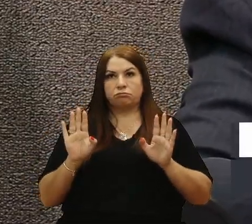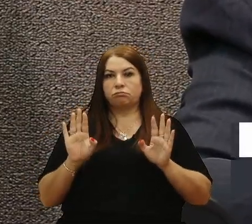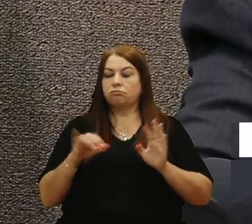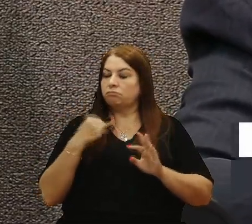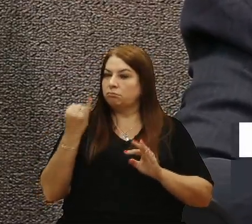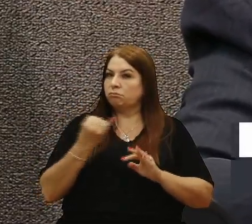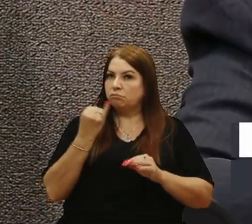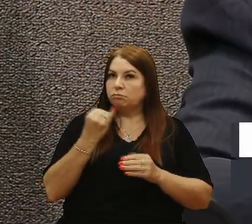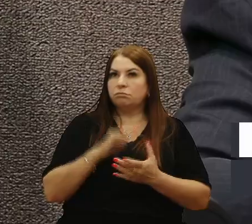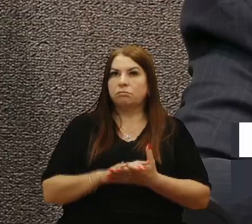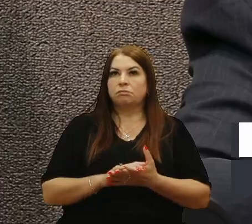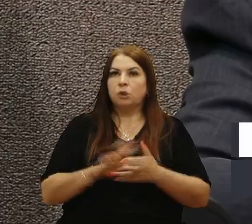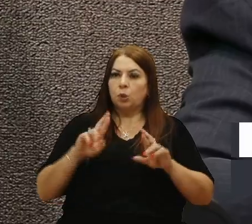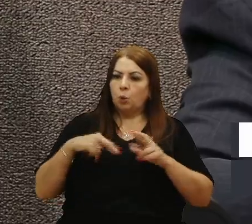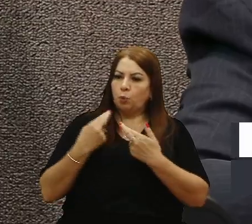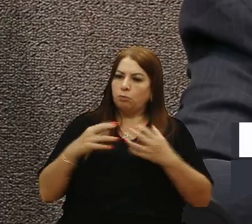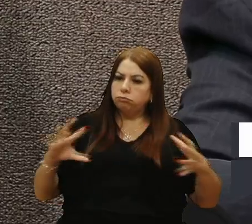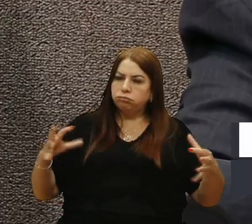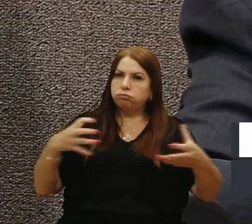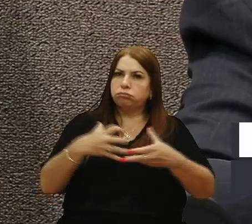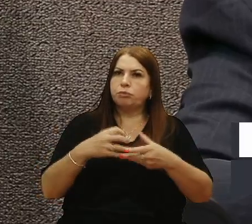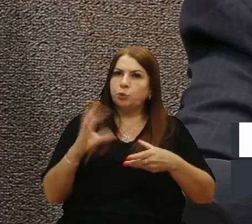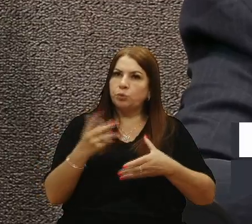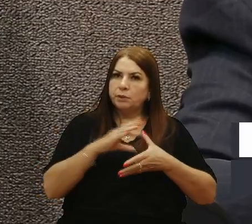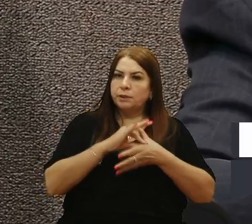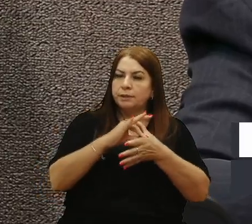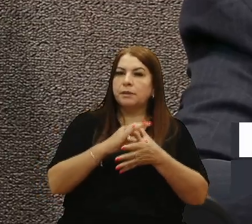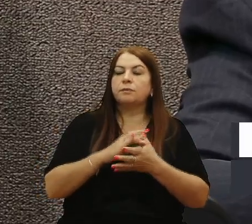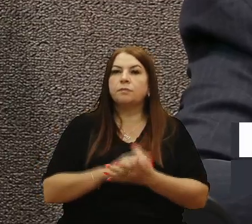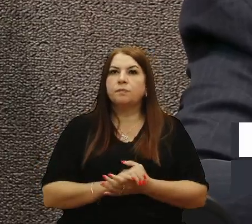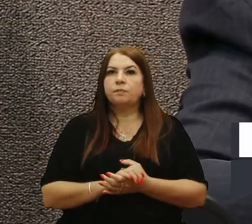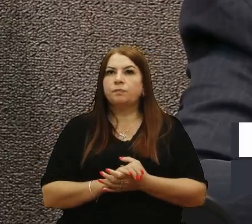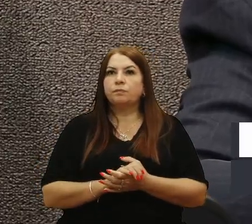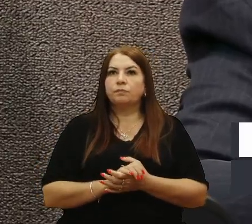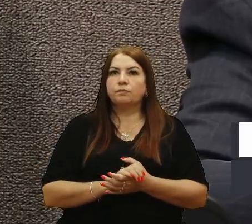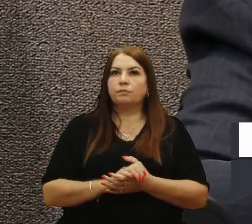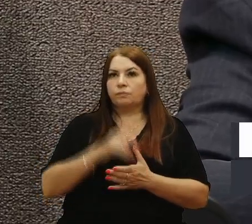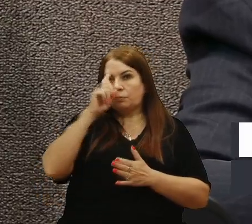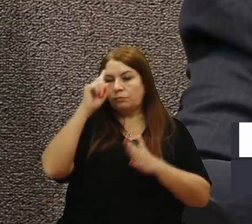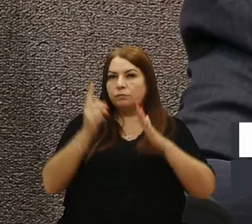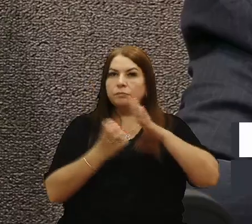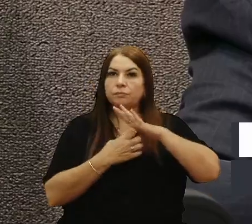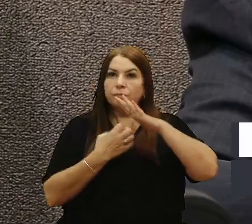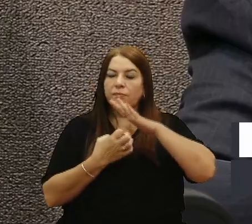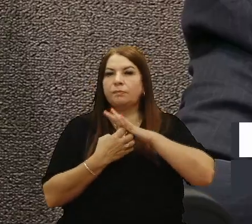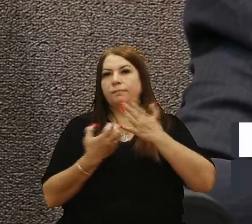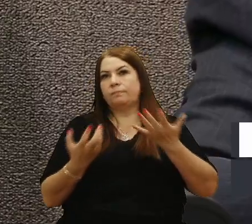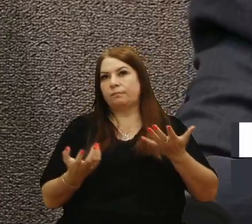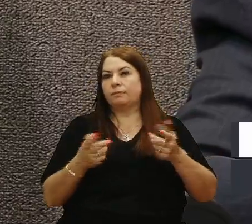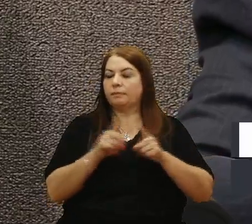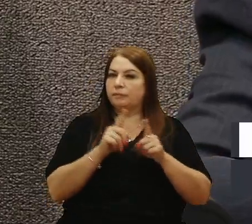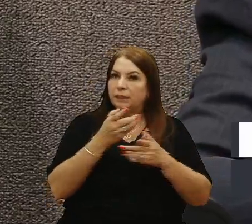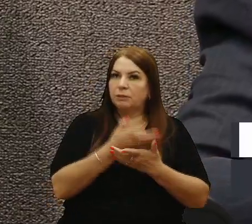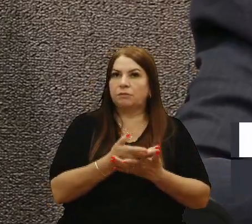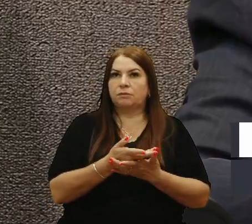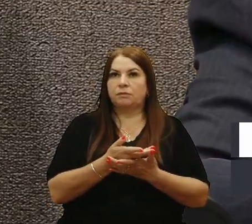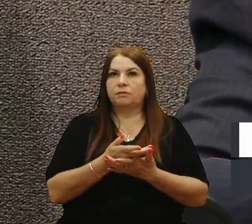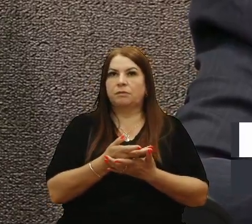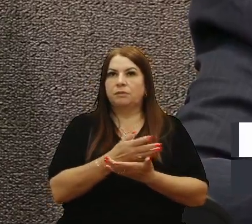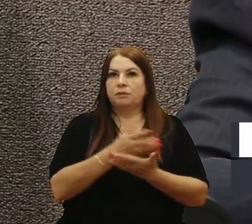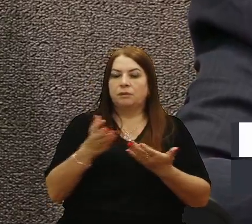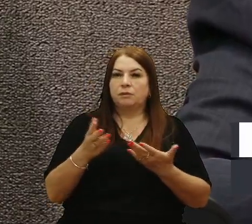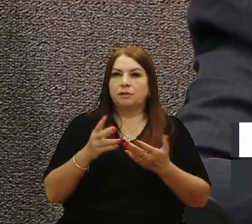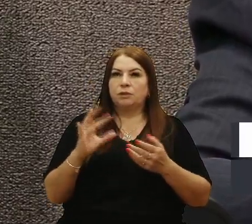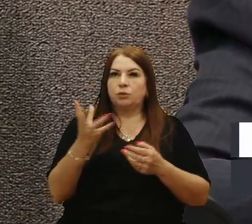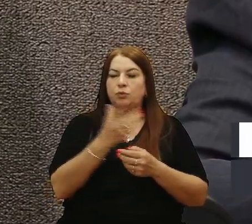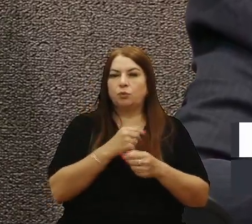extrema importância, reunir todas as lideranças, né, empresários, e que venha e que venha o comando